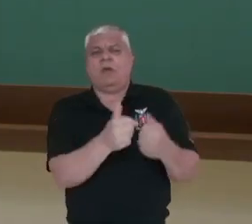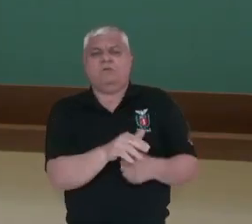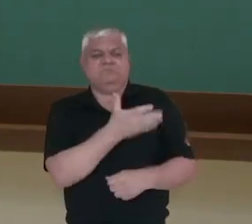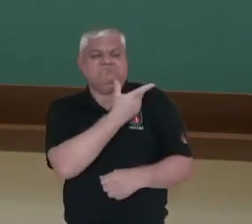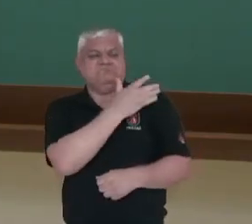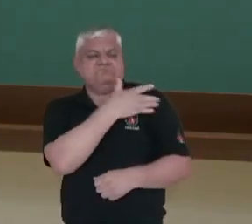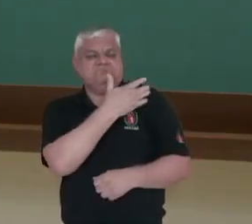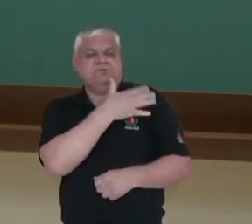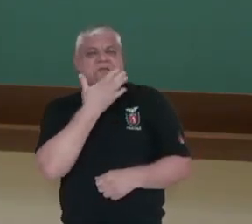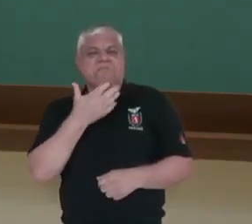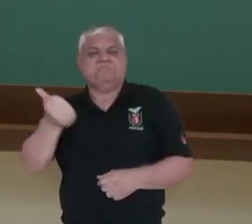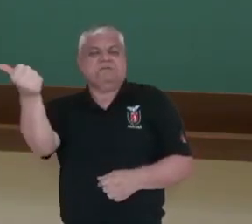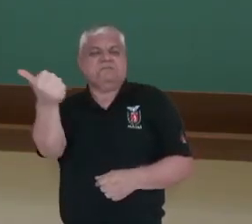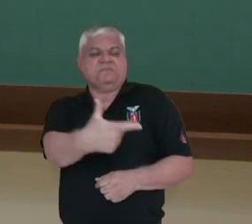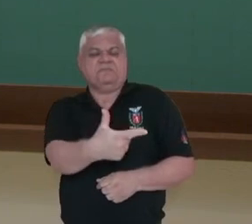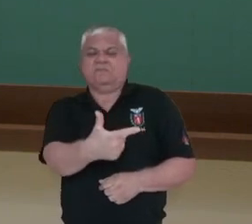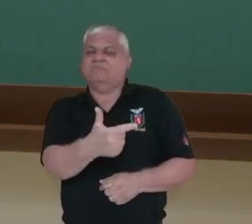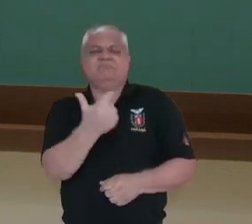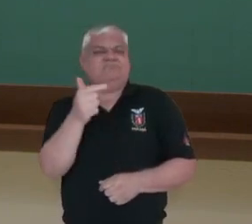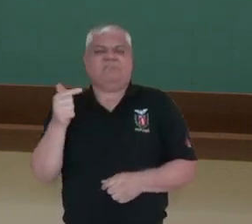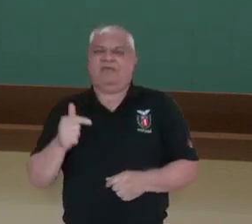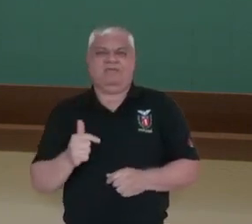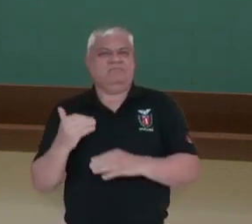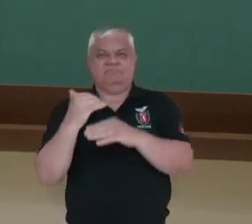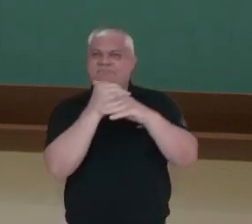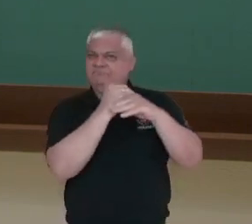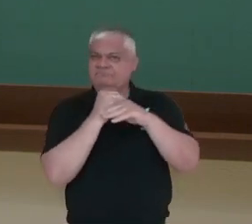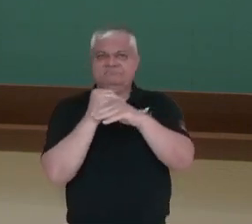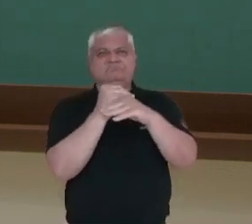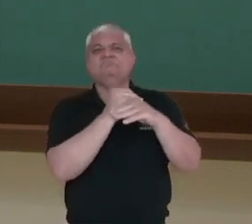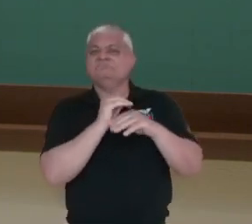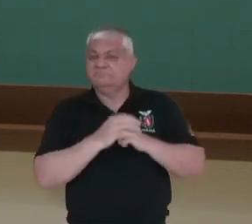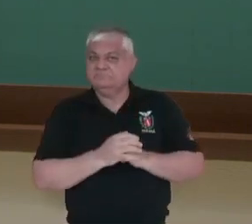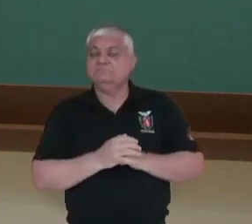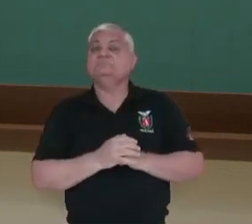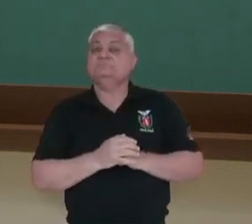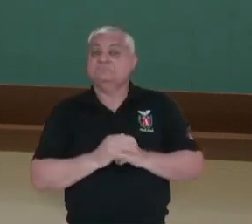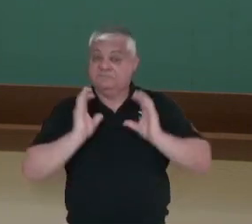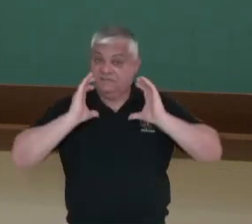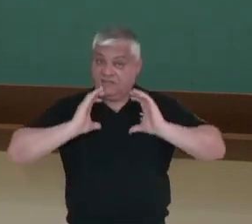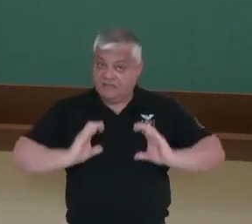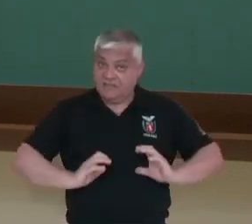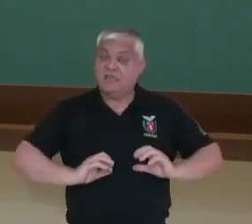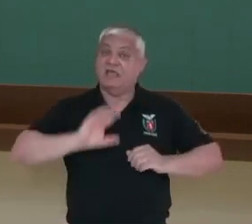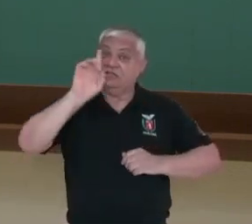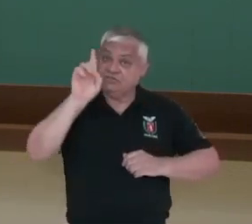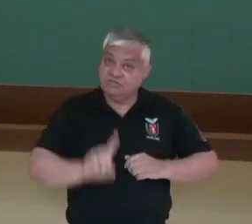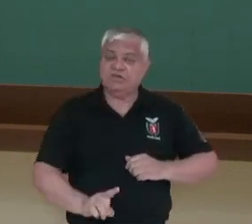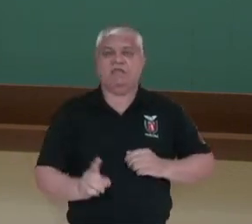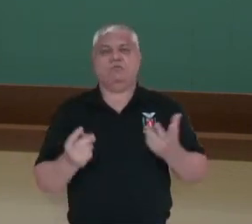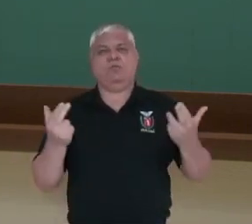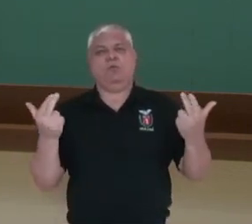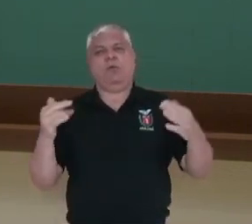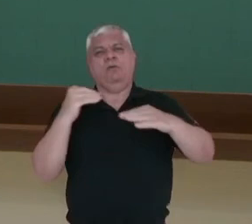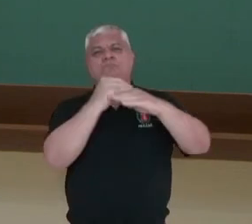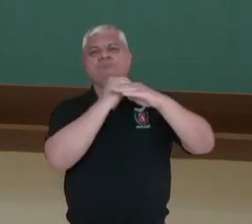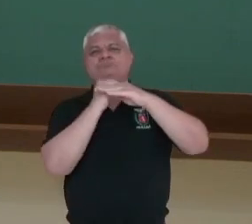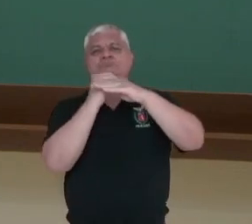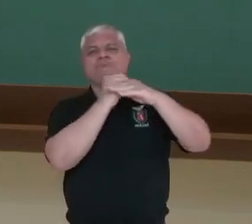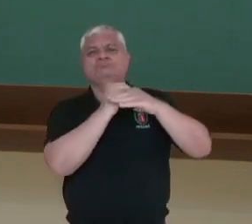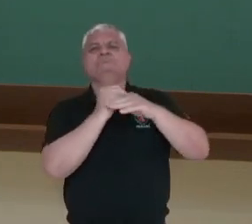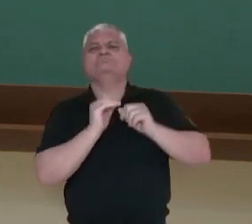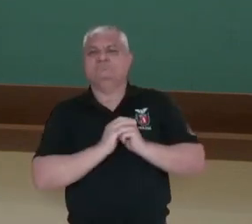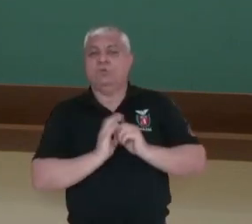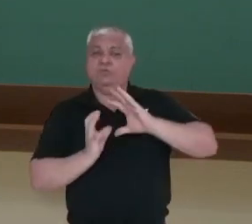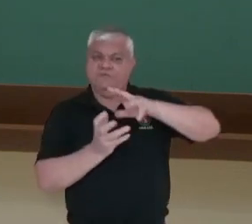distinção, não há privilégios. Essenciais para a cidadania. Então ela tem que ser universal, ela tem que ser igual. Muito bacana